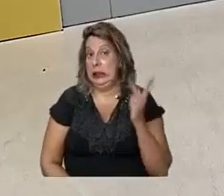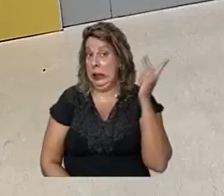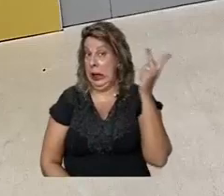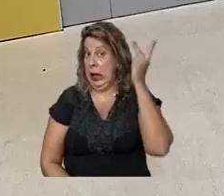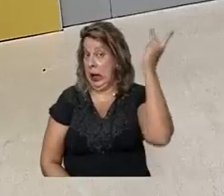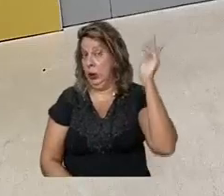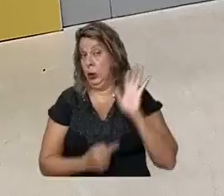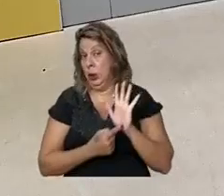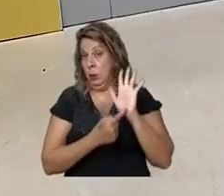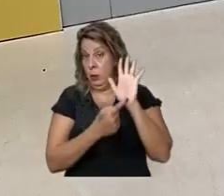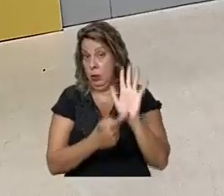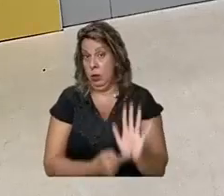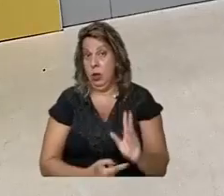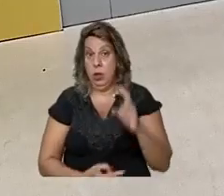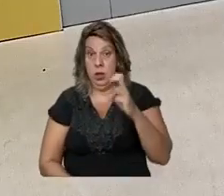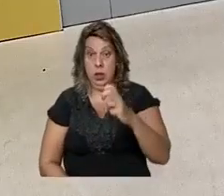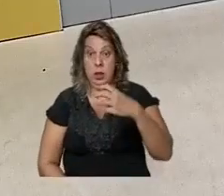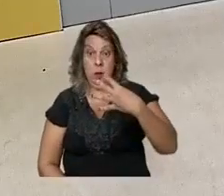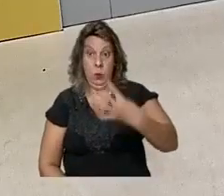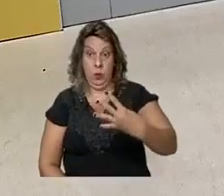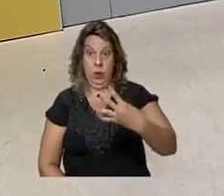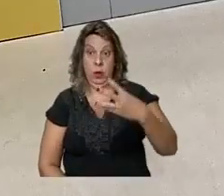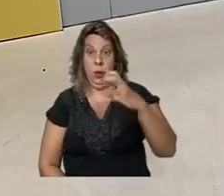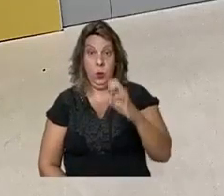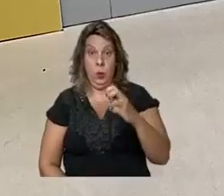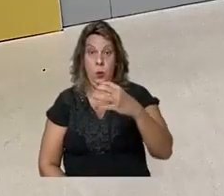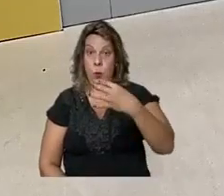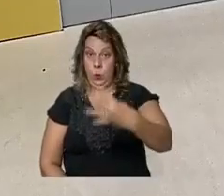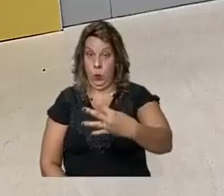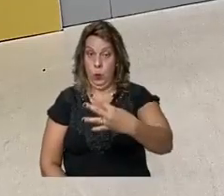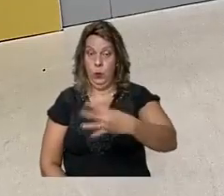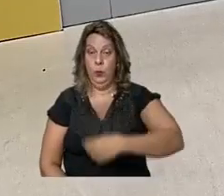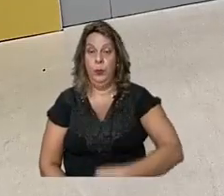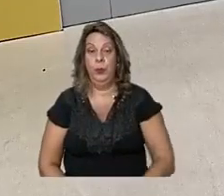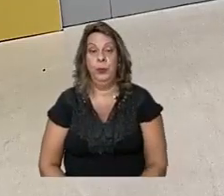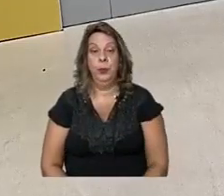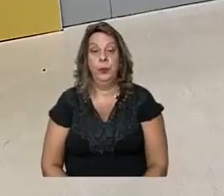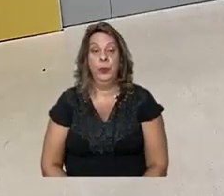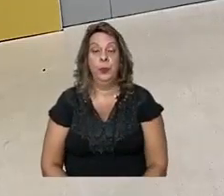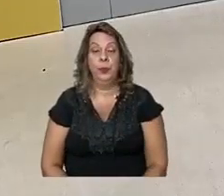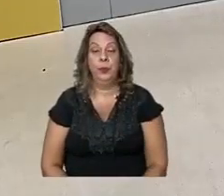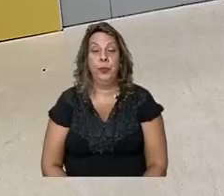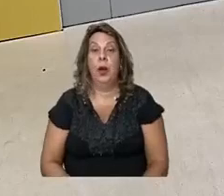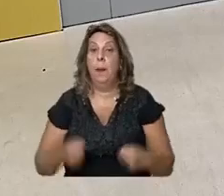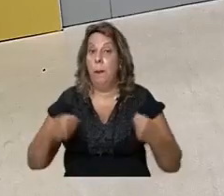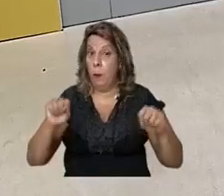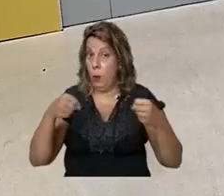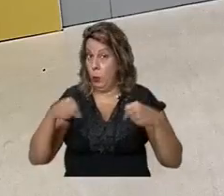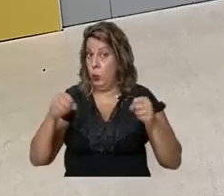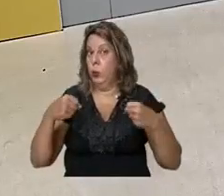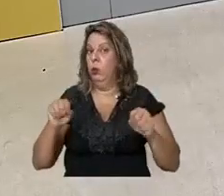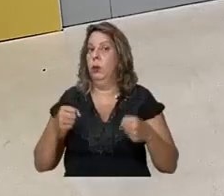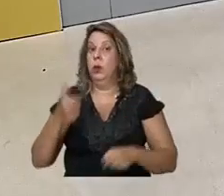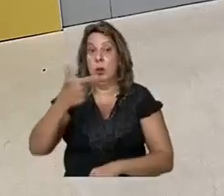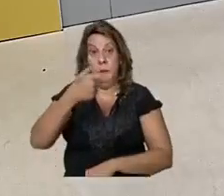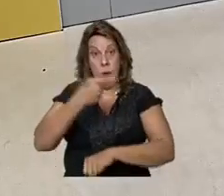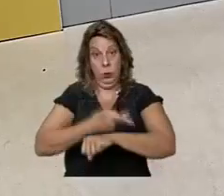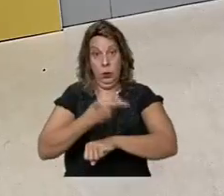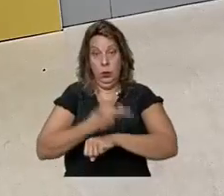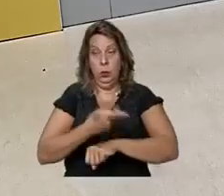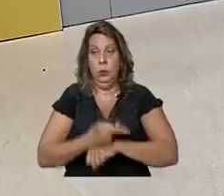bolinha de número 54. 54 subiu e saiu. Uma moto Honda Pop é o segundo